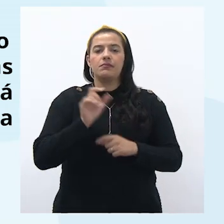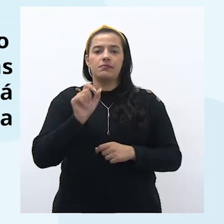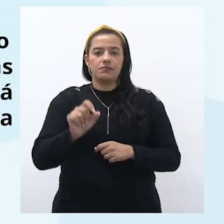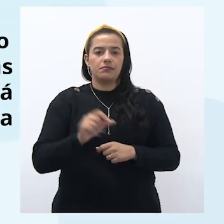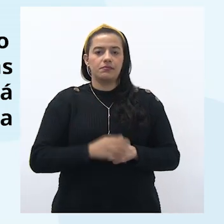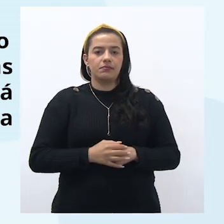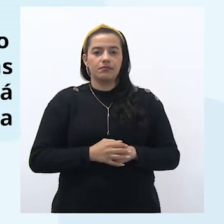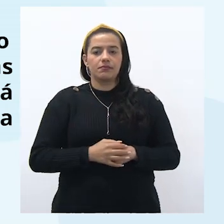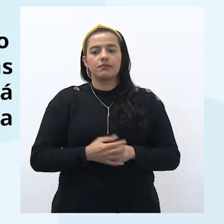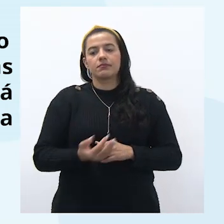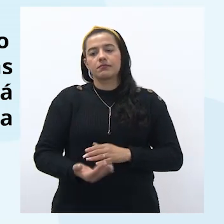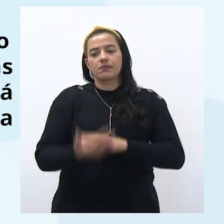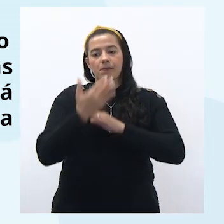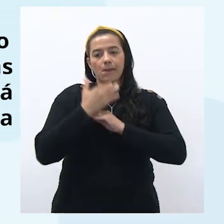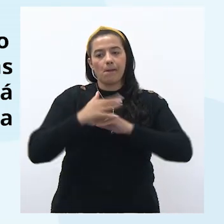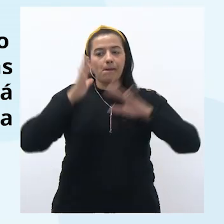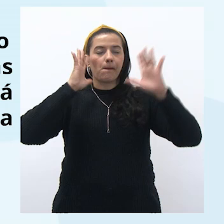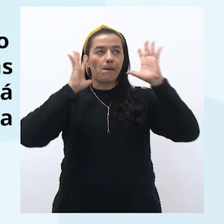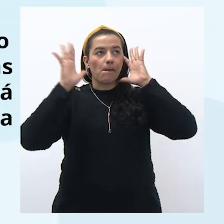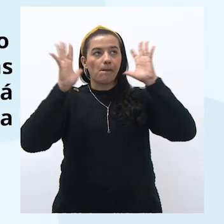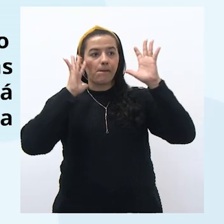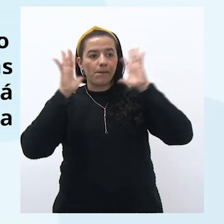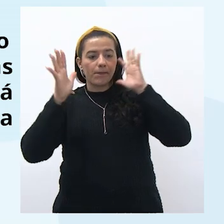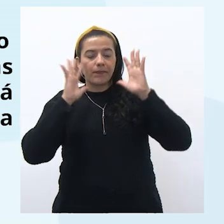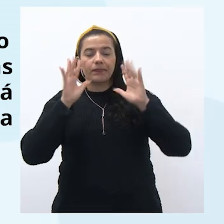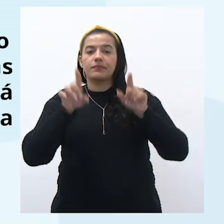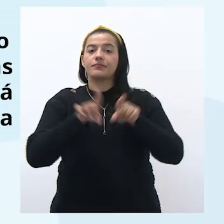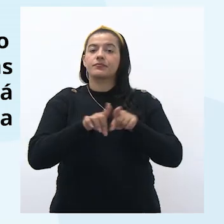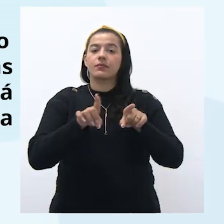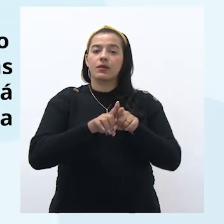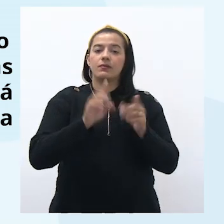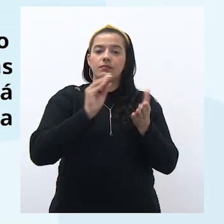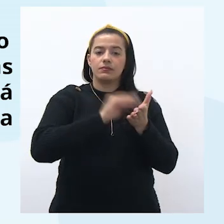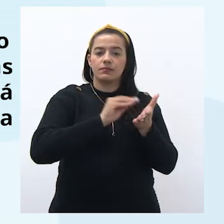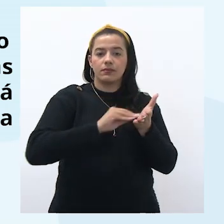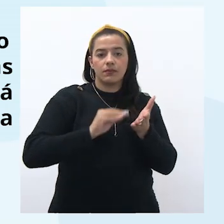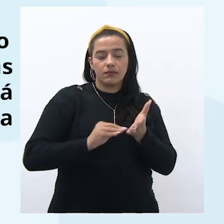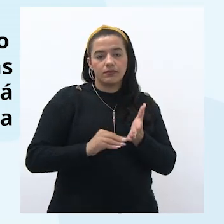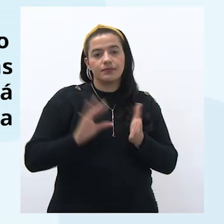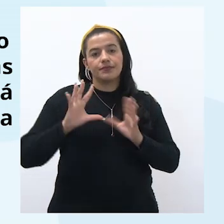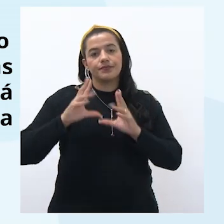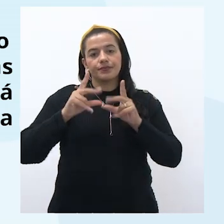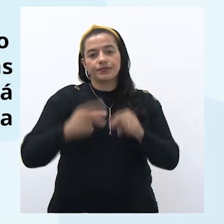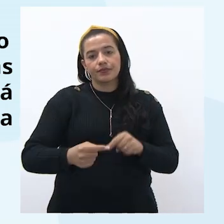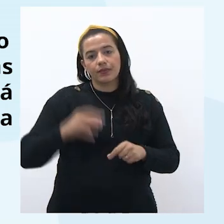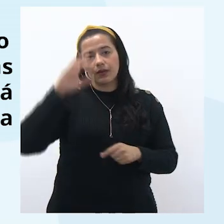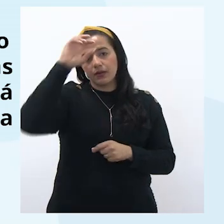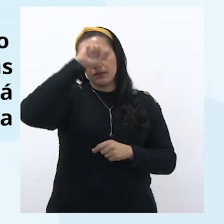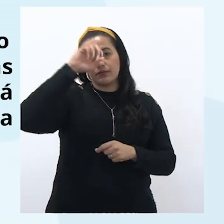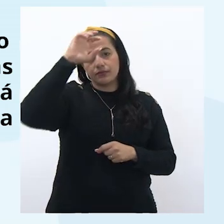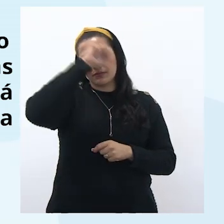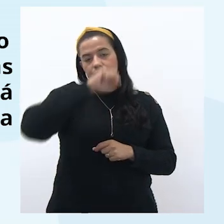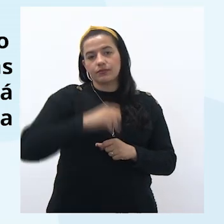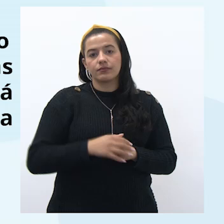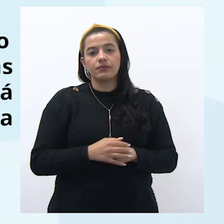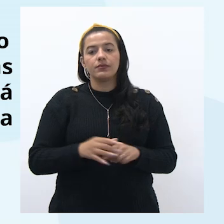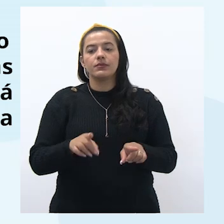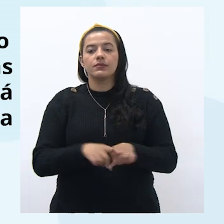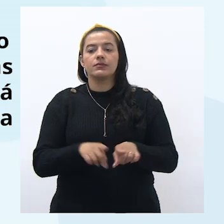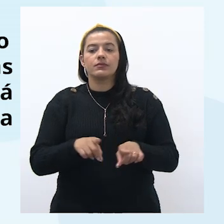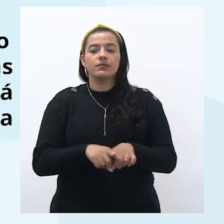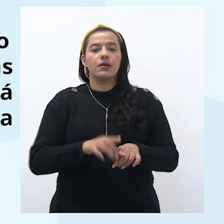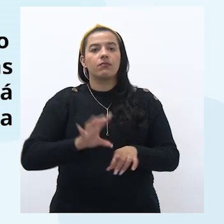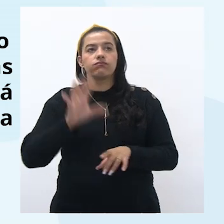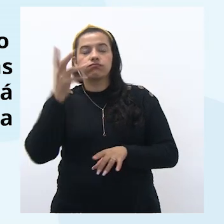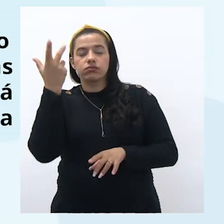gente poder refletir e registrar no nosso diário de bordo, né? Que tal refletir